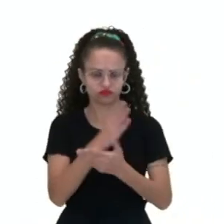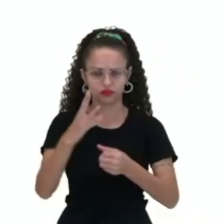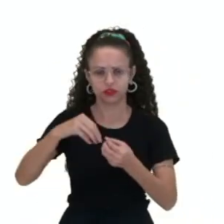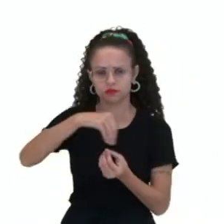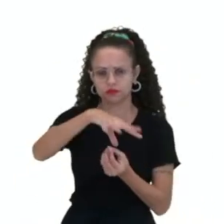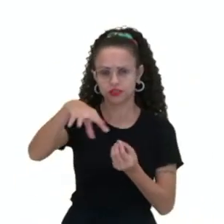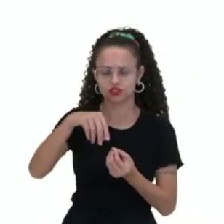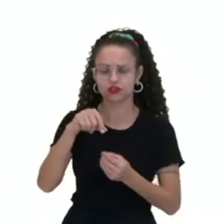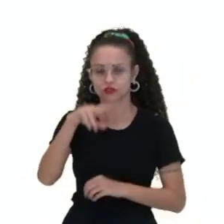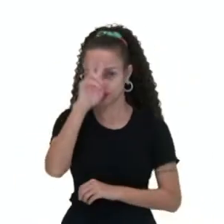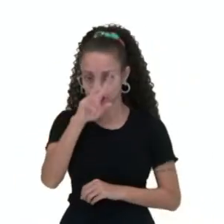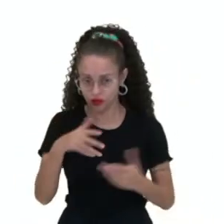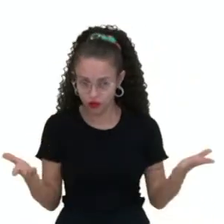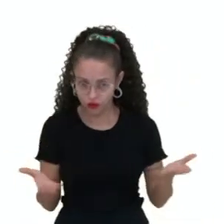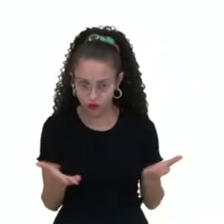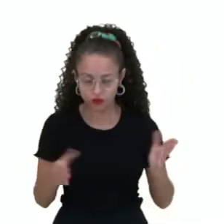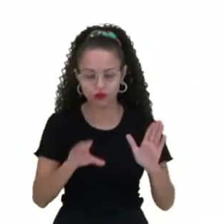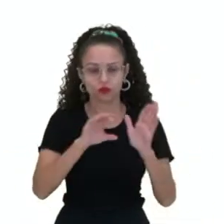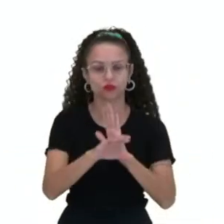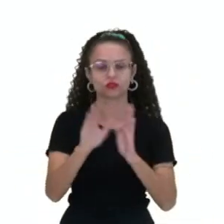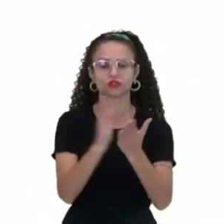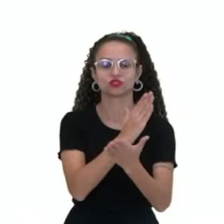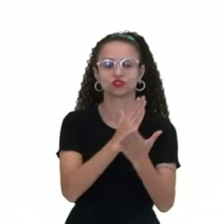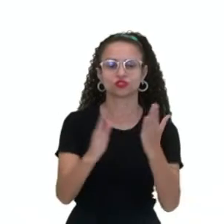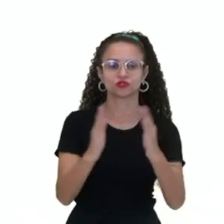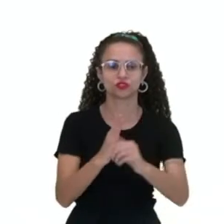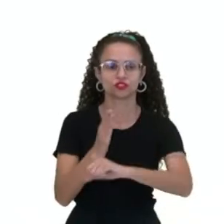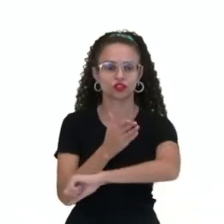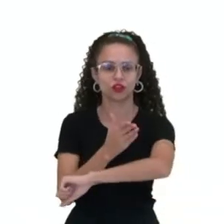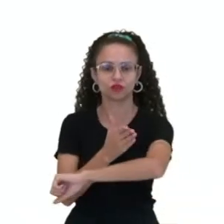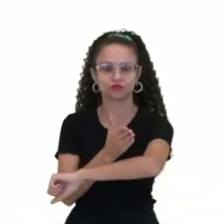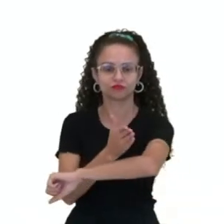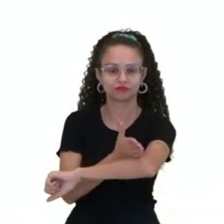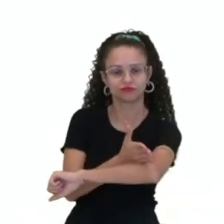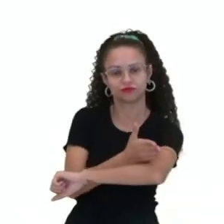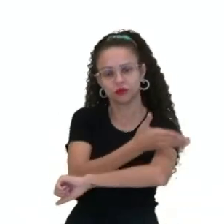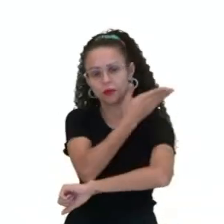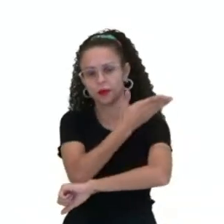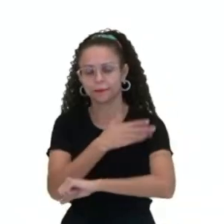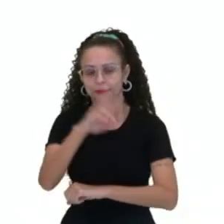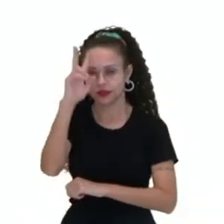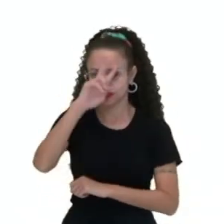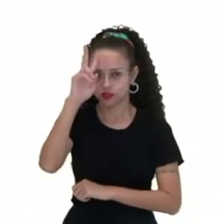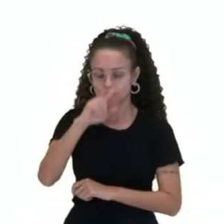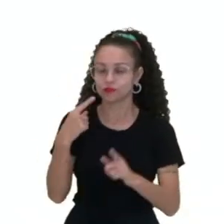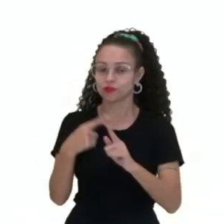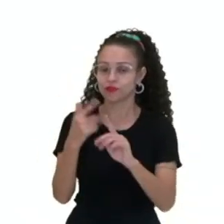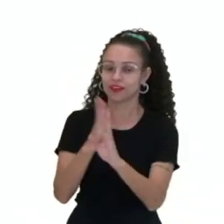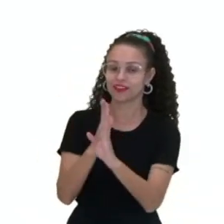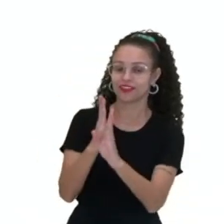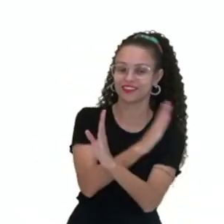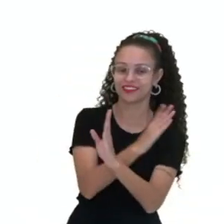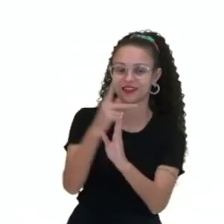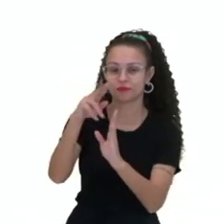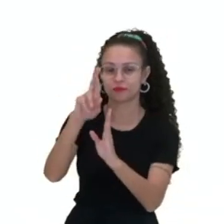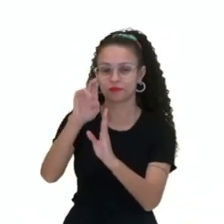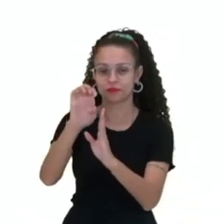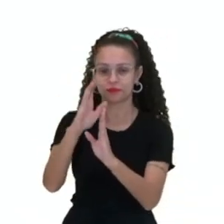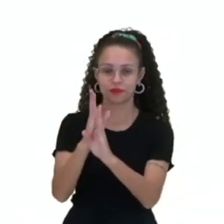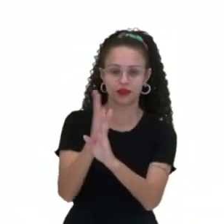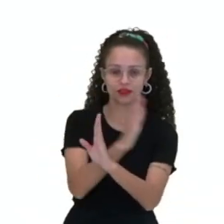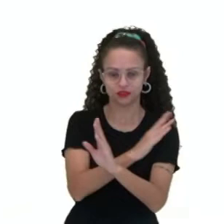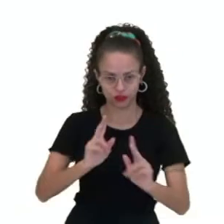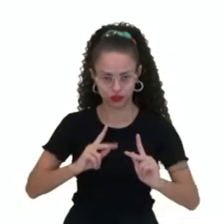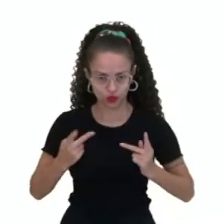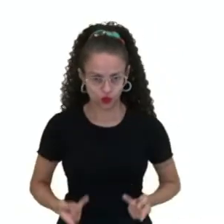historiadores atuais, o conceito da divisão de pré-história é muito polêmico e discutível. Afinal, pré é aquilo que vem antes. Então, os